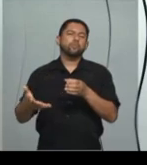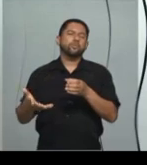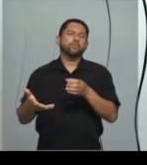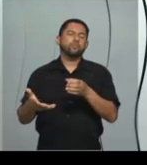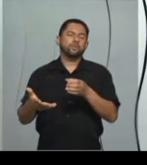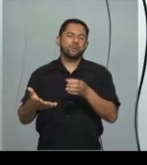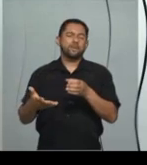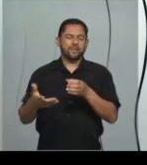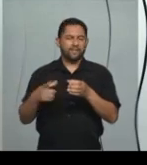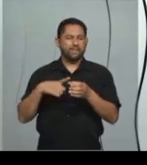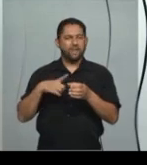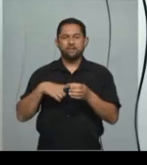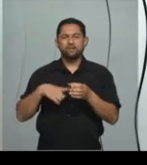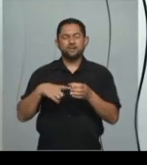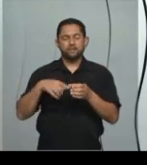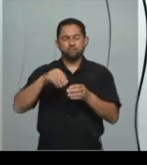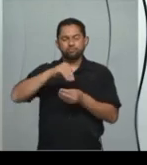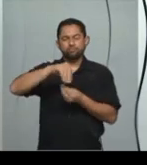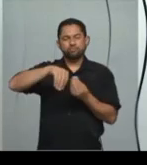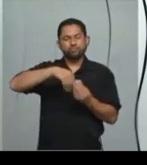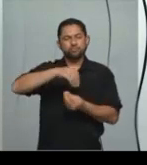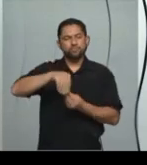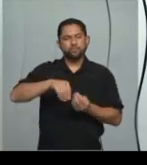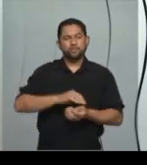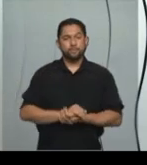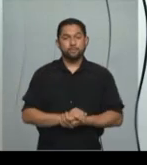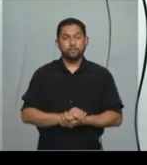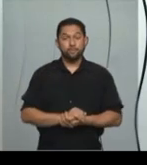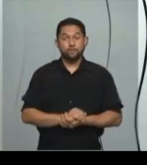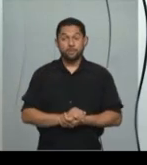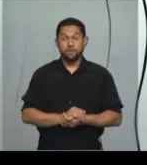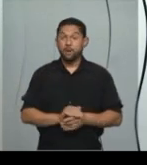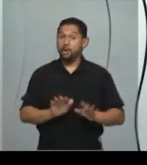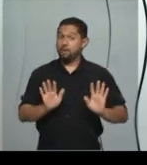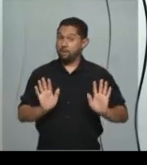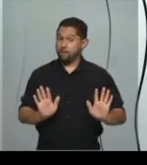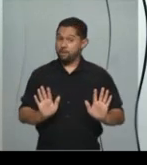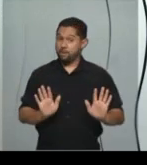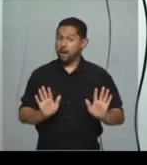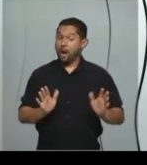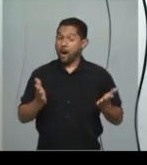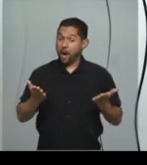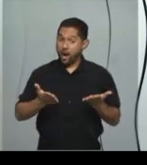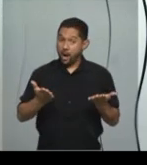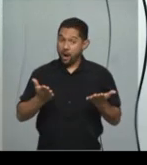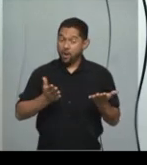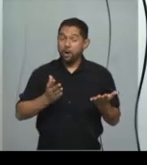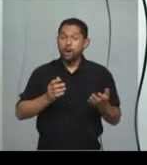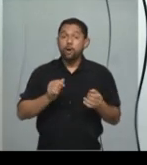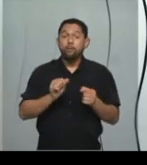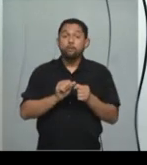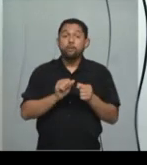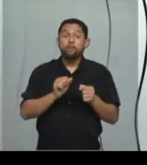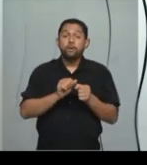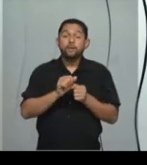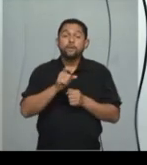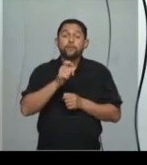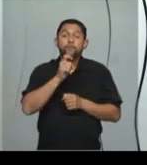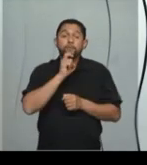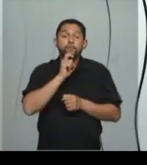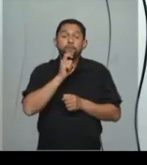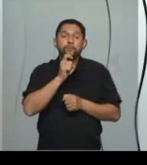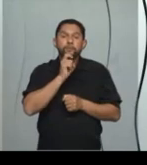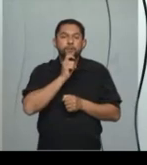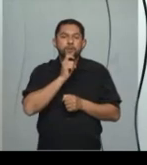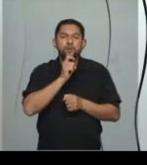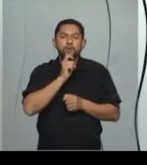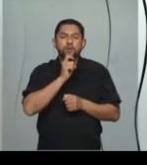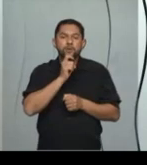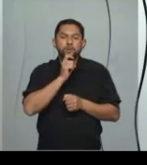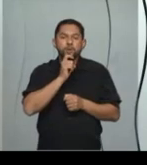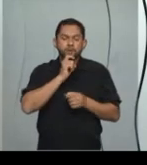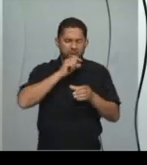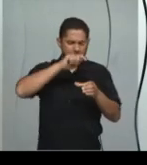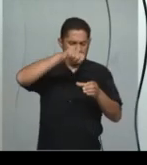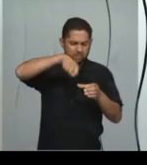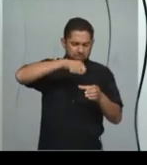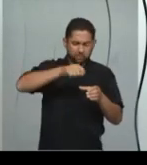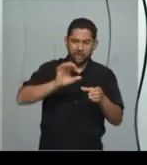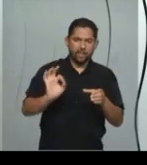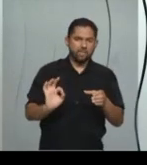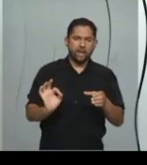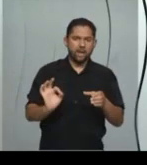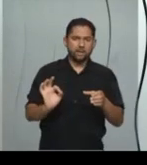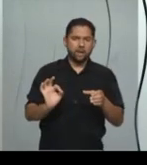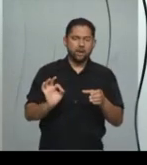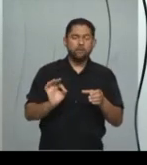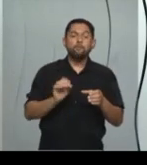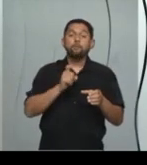todo dissolvido ali. Só que agora eu vou resfriar essa água sem mexer nela. O que vai acontecer?